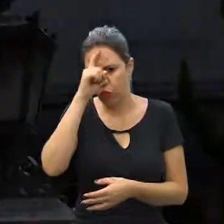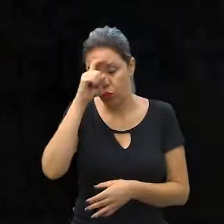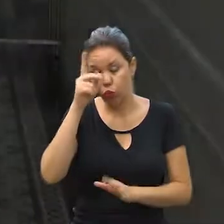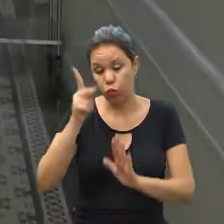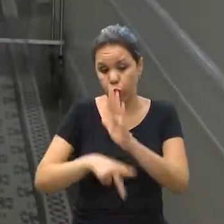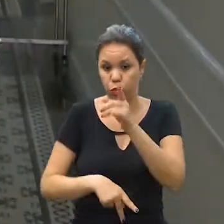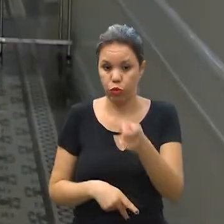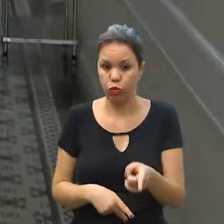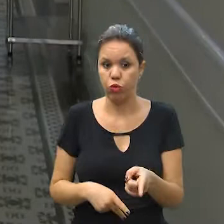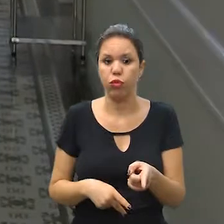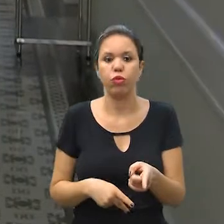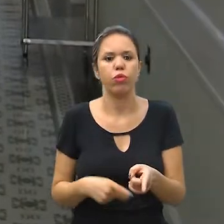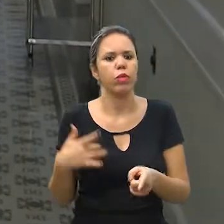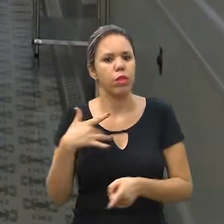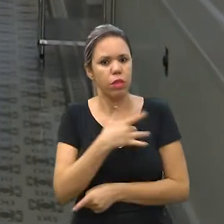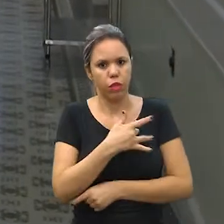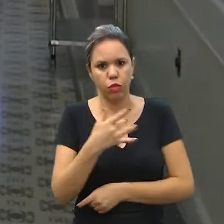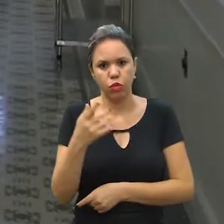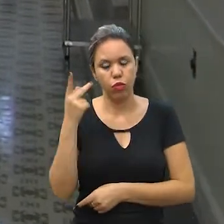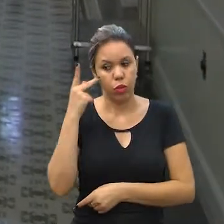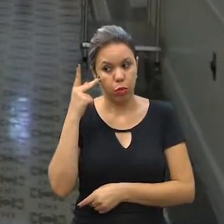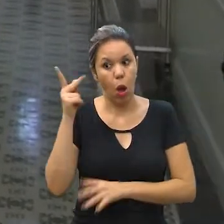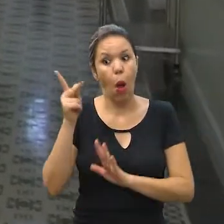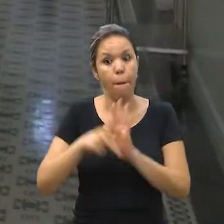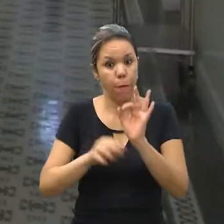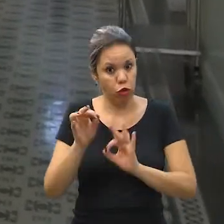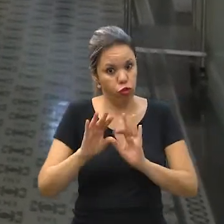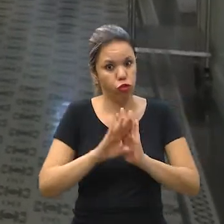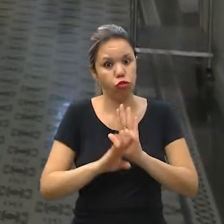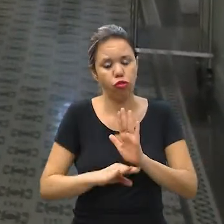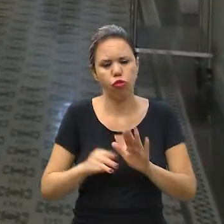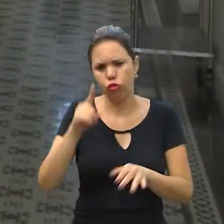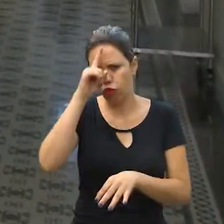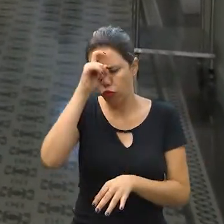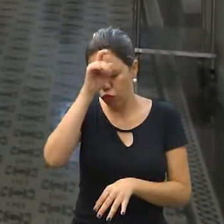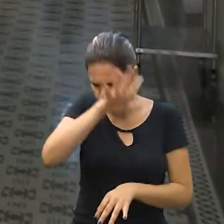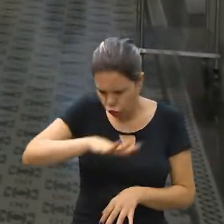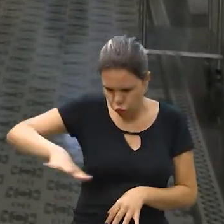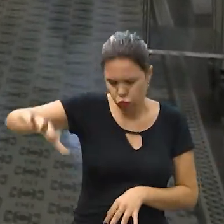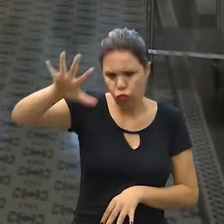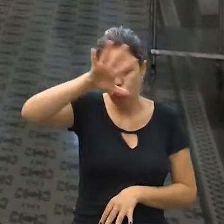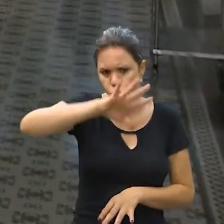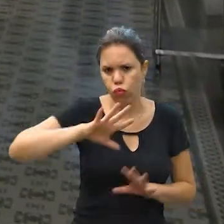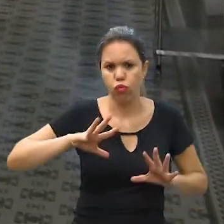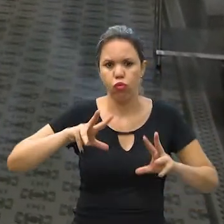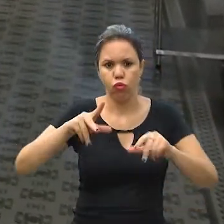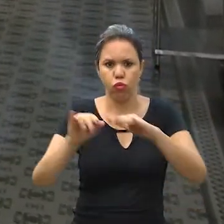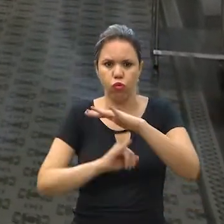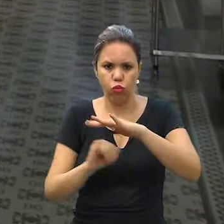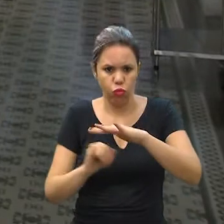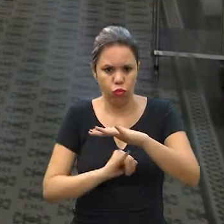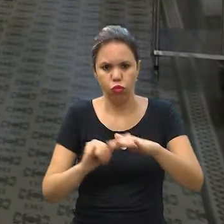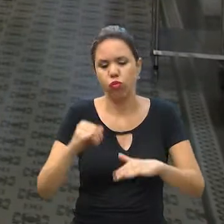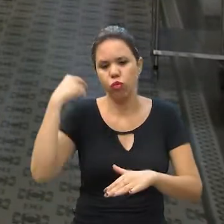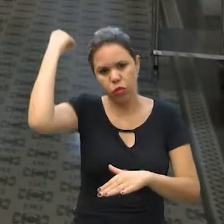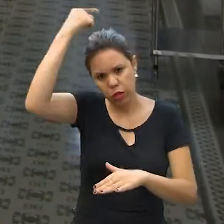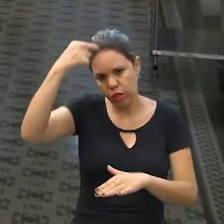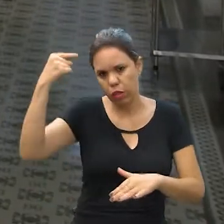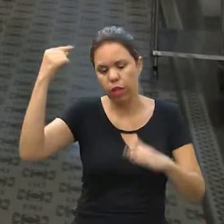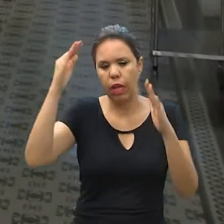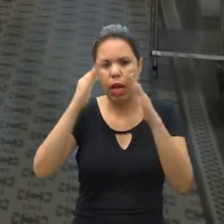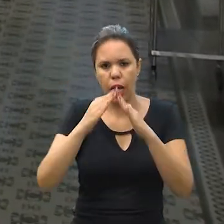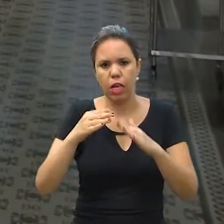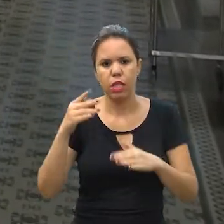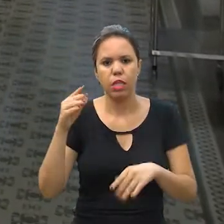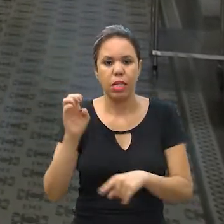instituição. Esse projeto, né, Saúde São Paulo, é um projeto dos hospitais filantrópicos e santas casas